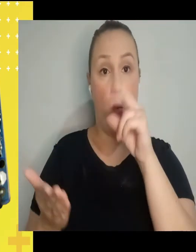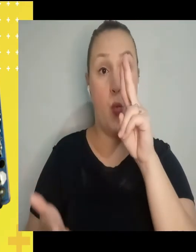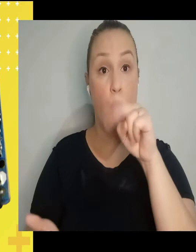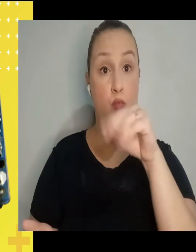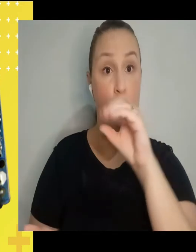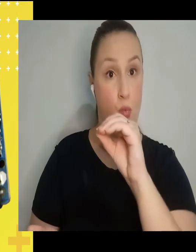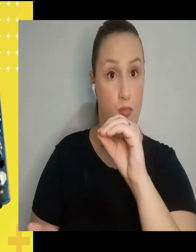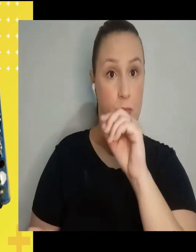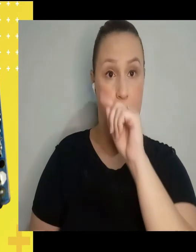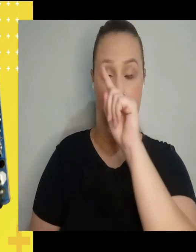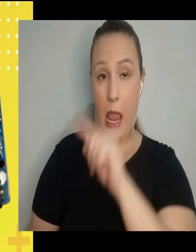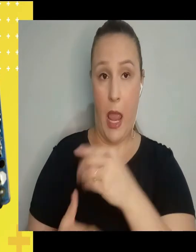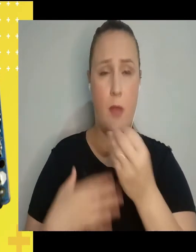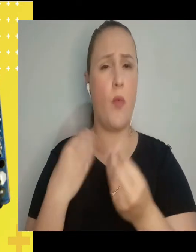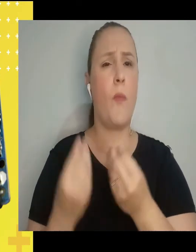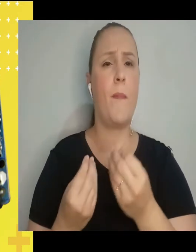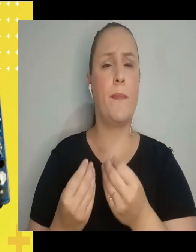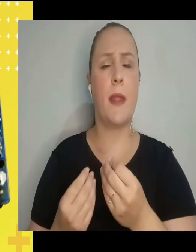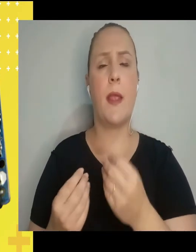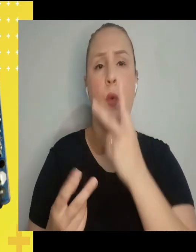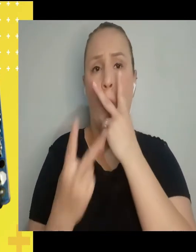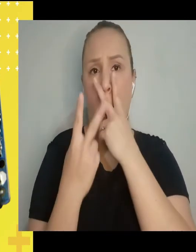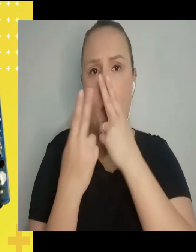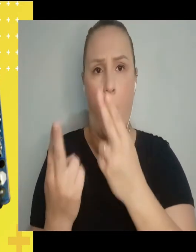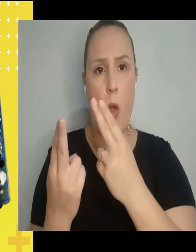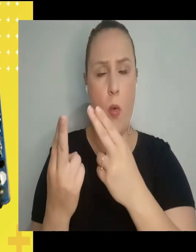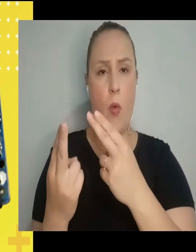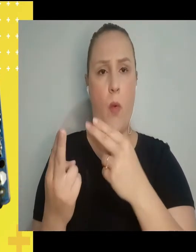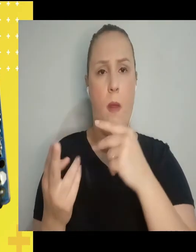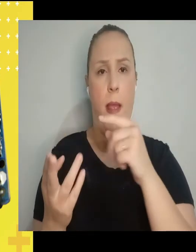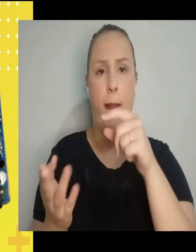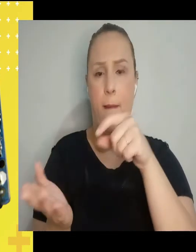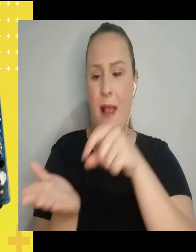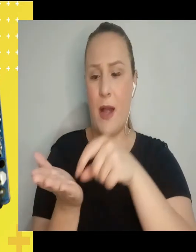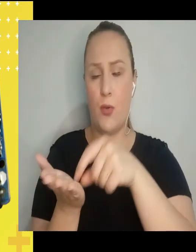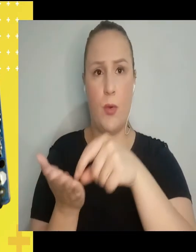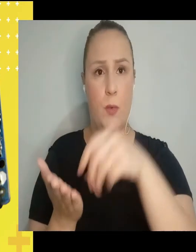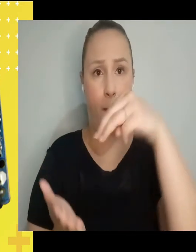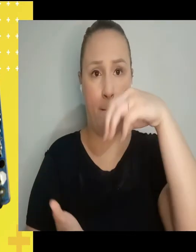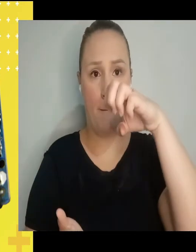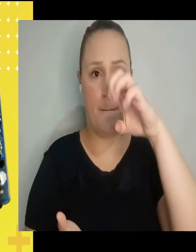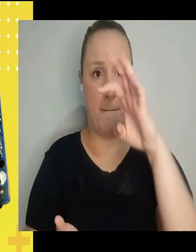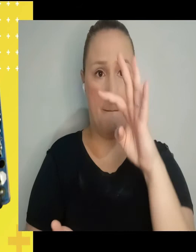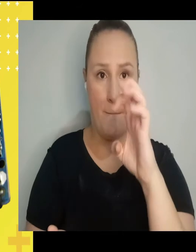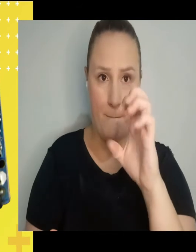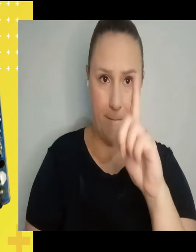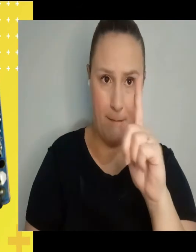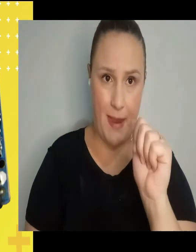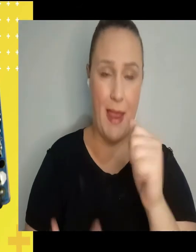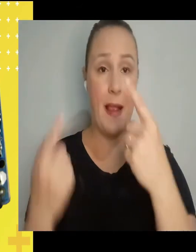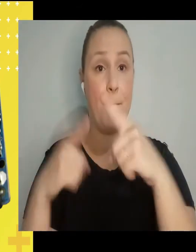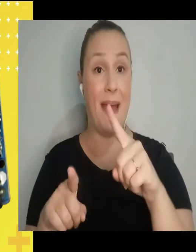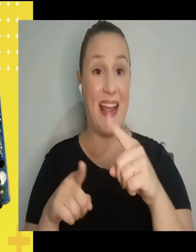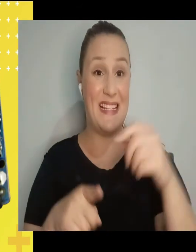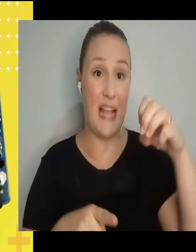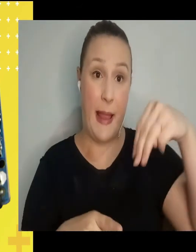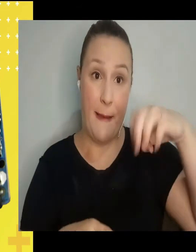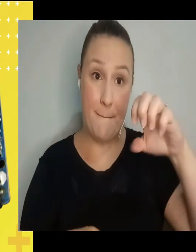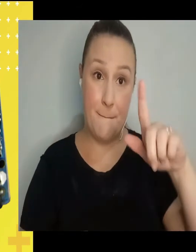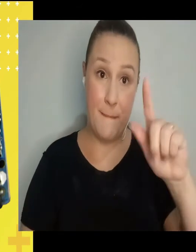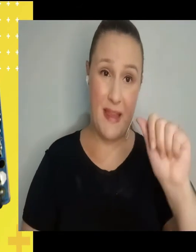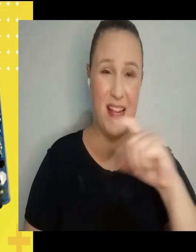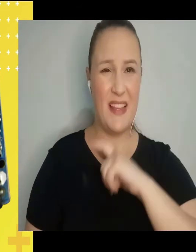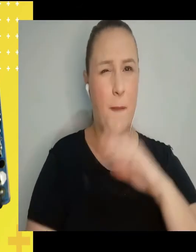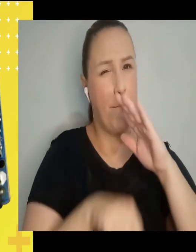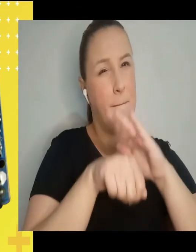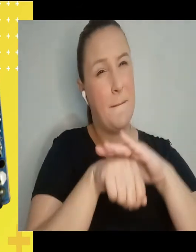foto, que é a placa Uno, que ela funciona na mesma tensão que a nossa placa Arduino Mega, porém a